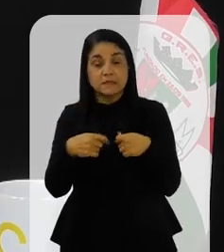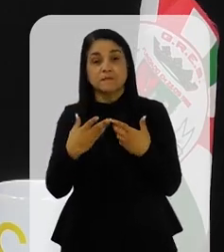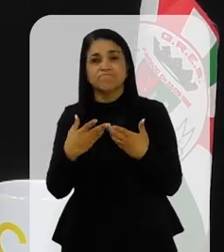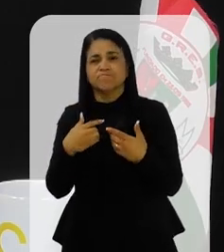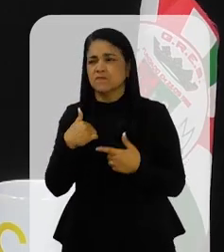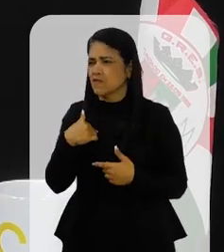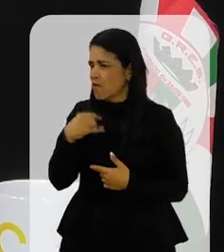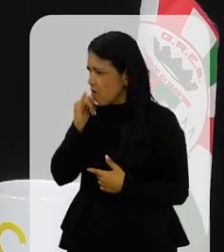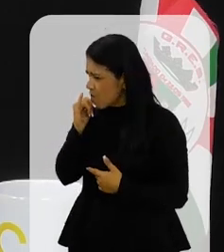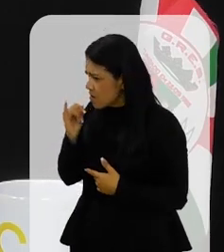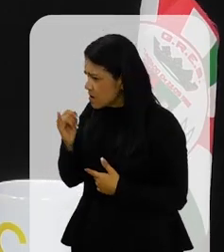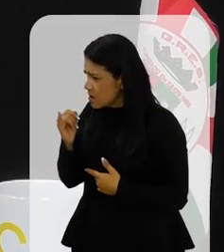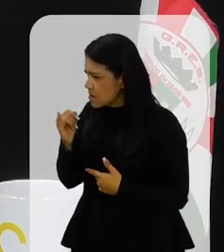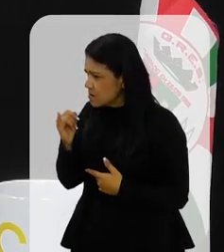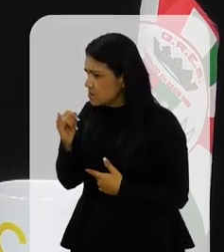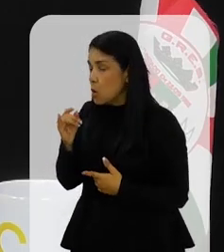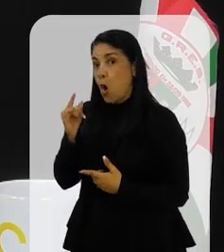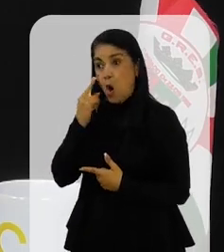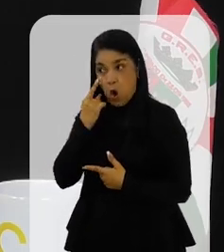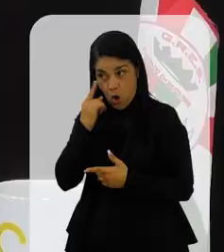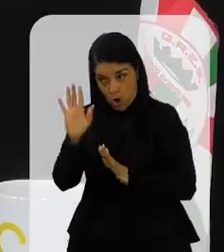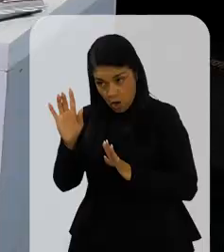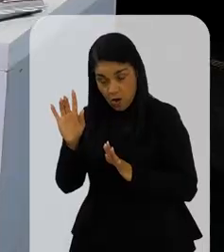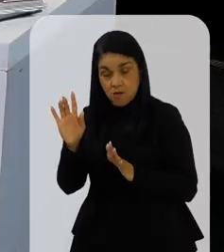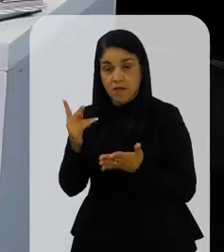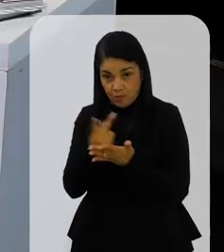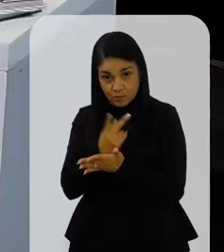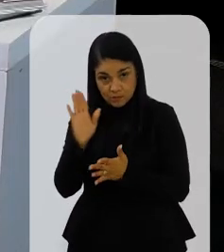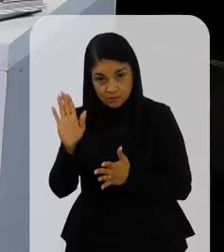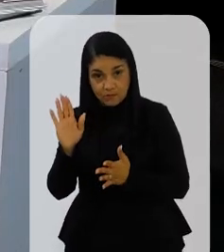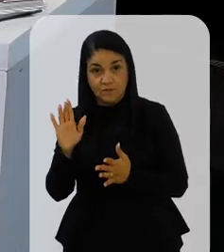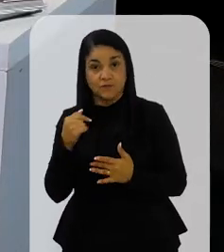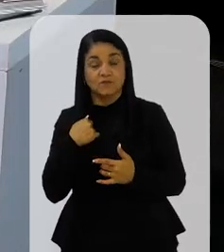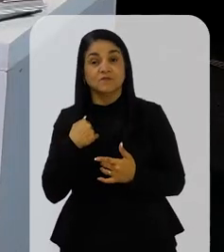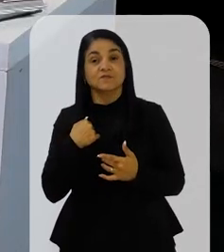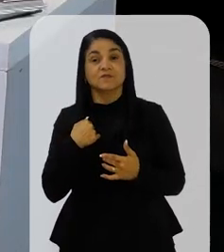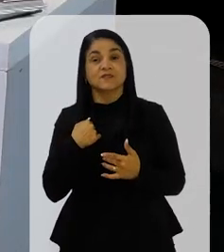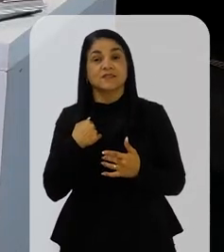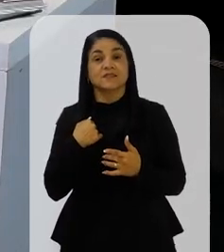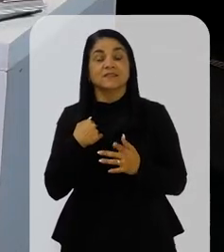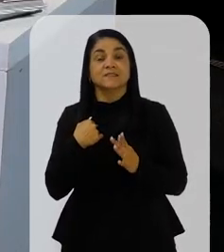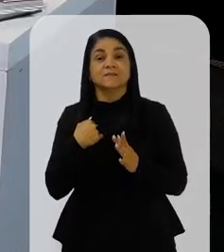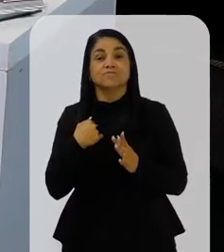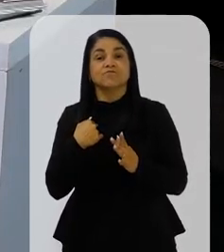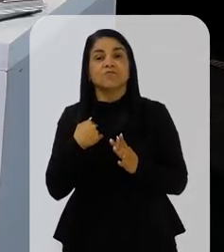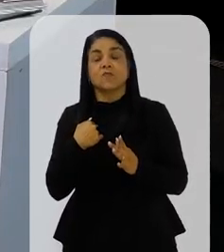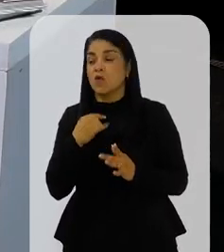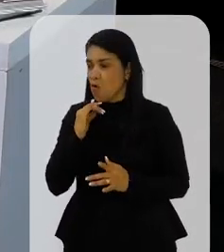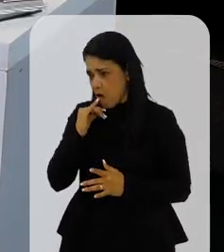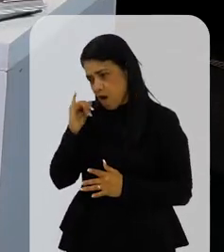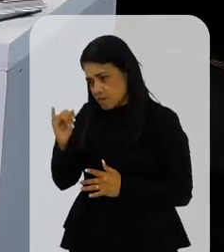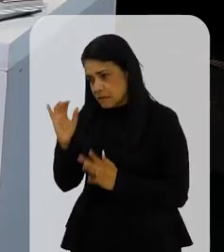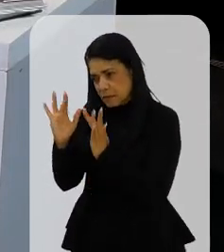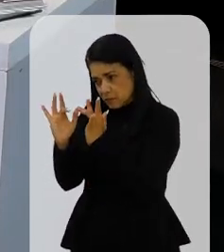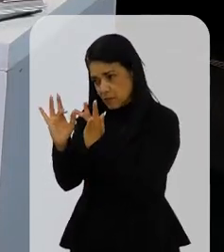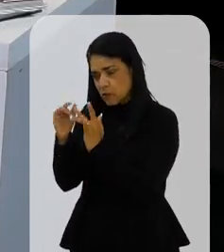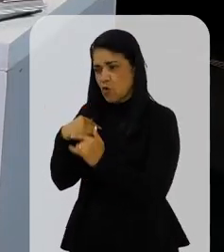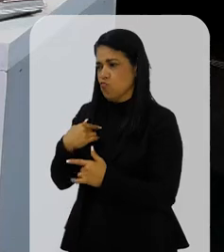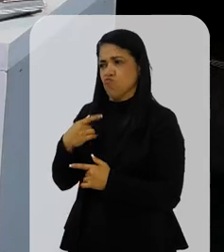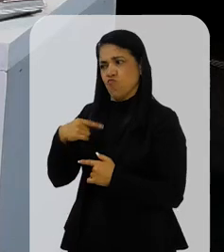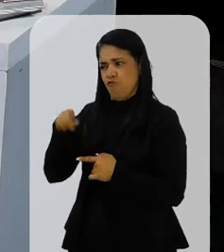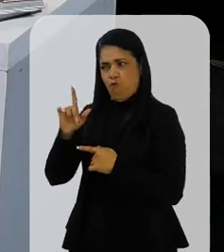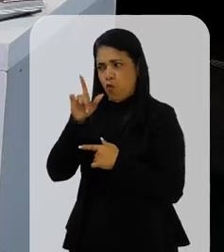precisando. Eu falei, olha só como é que são as coisas, né? A coisa quando tem para acontecer. Eu falei para ela, eu não vou